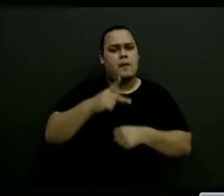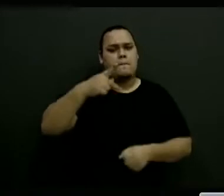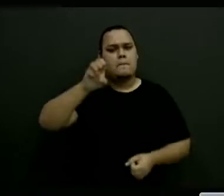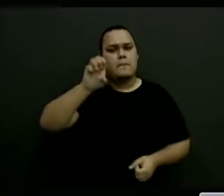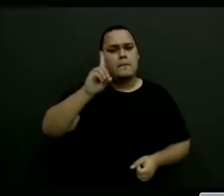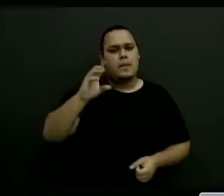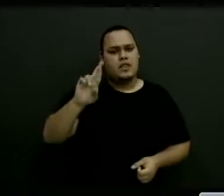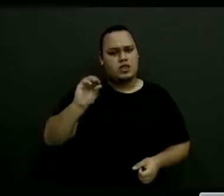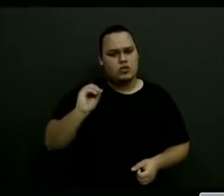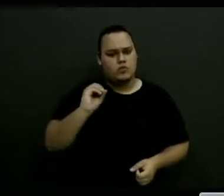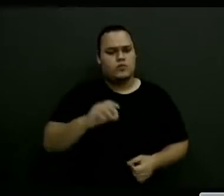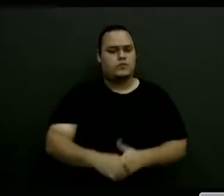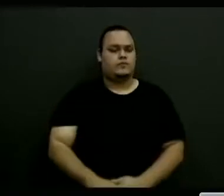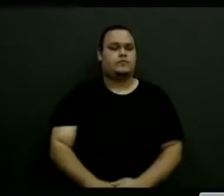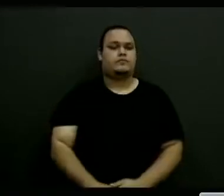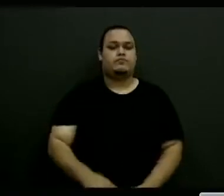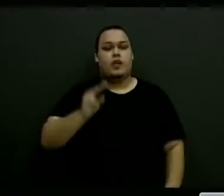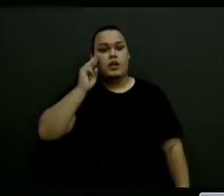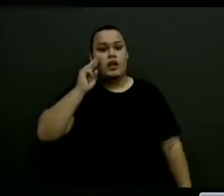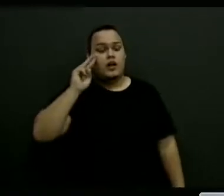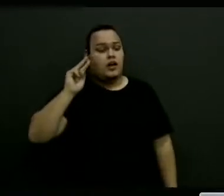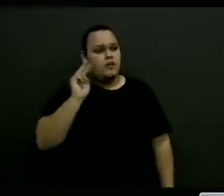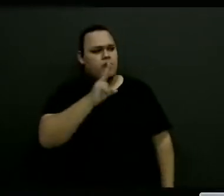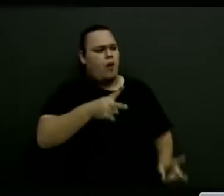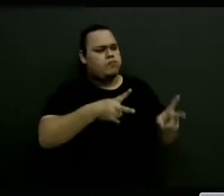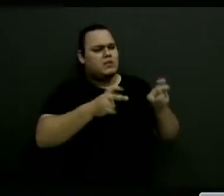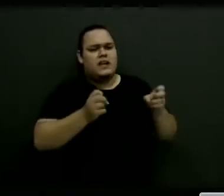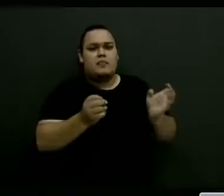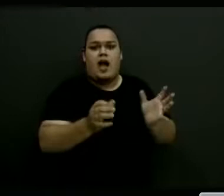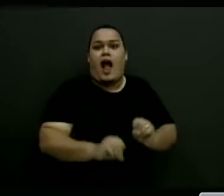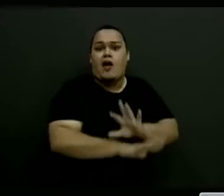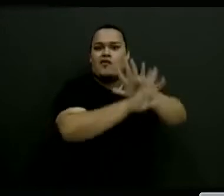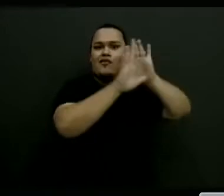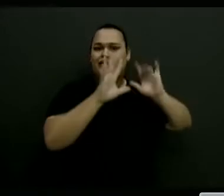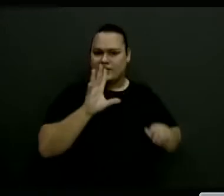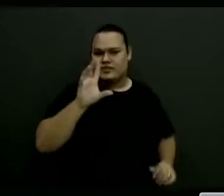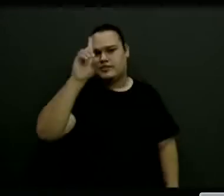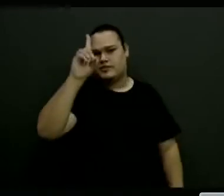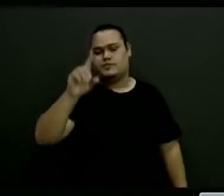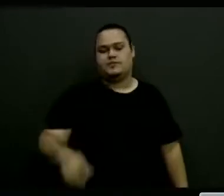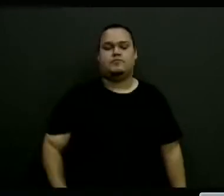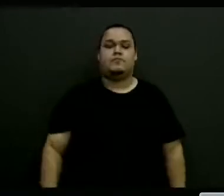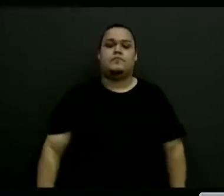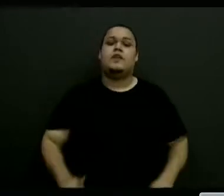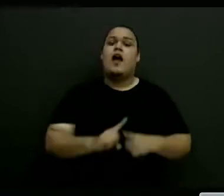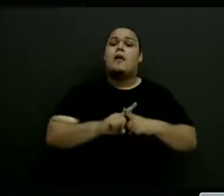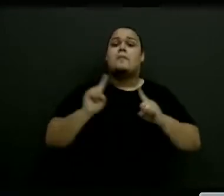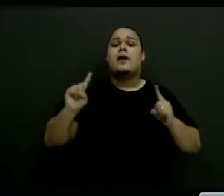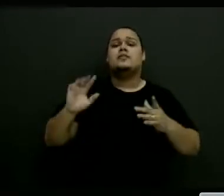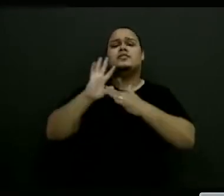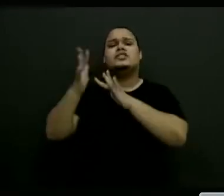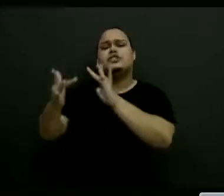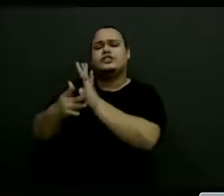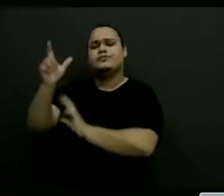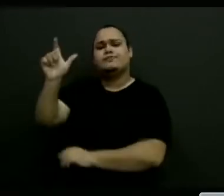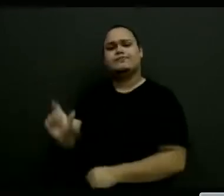Muitos questionam a Pedro por essa atitude. Mas quem não ia querer estar